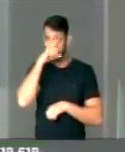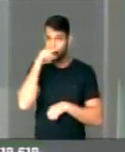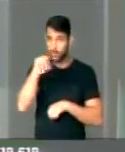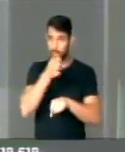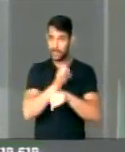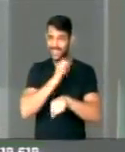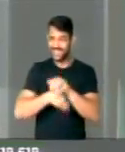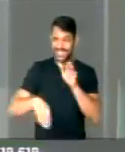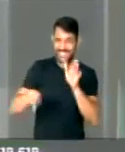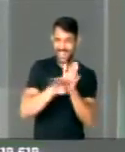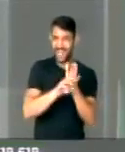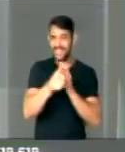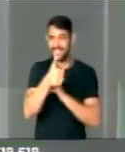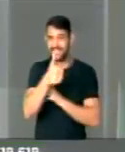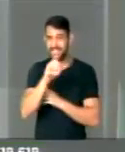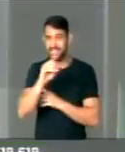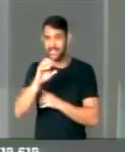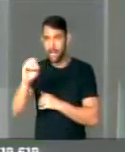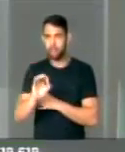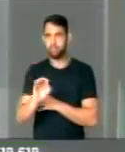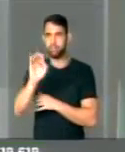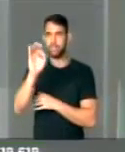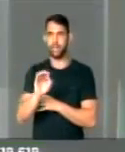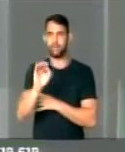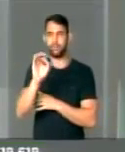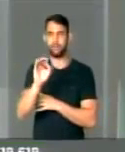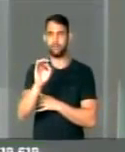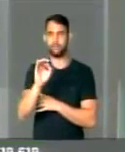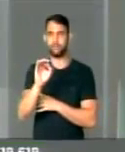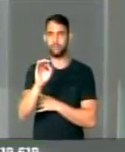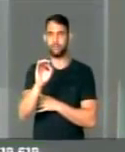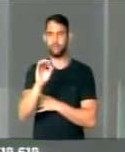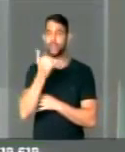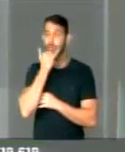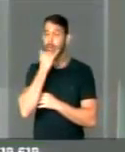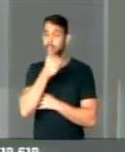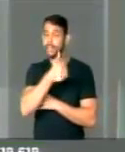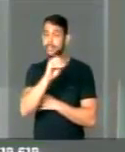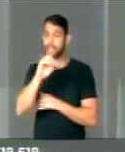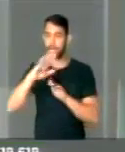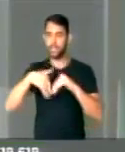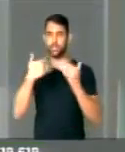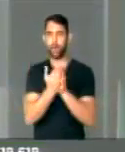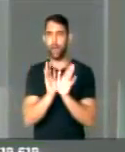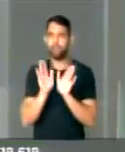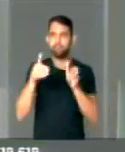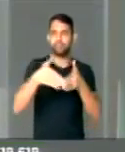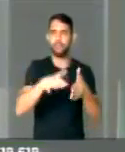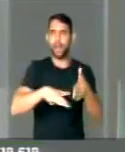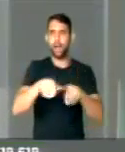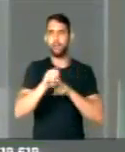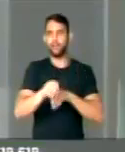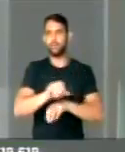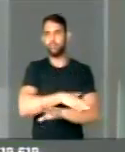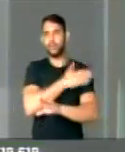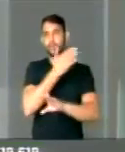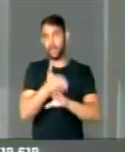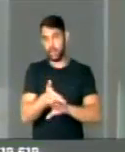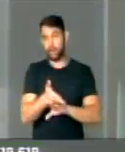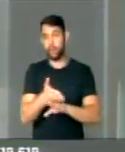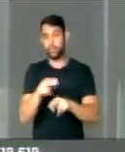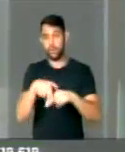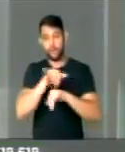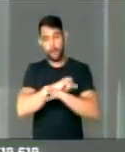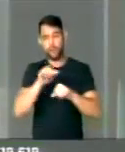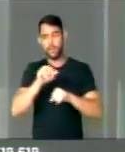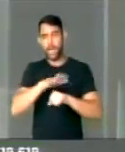é chegar em 100 em menos de 10 anos, com o governo voltado para a valorização da educação. Destaco